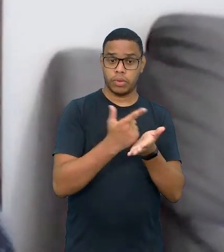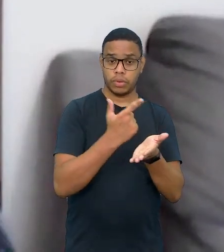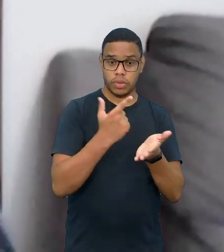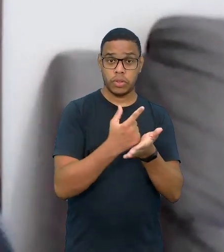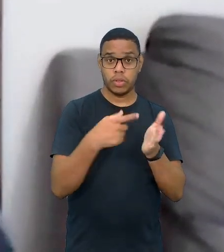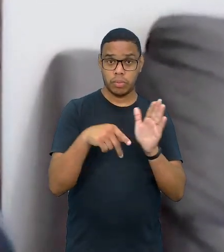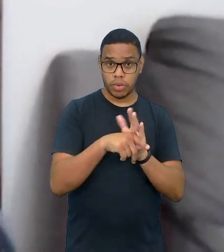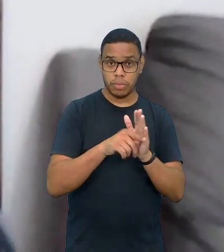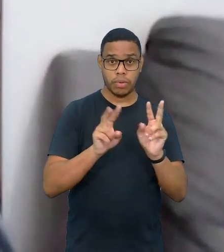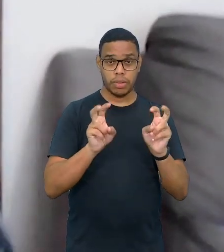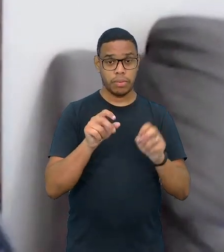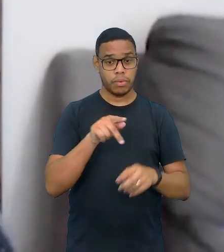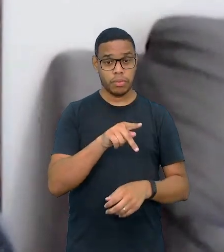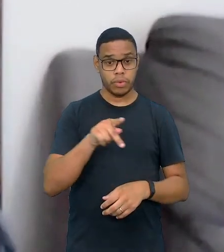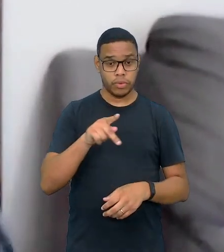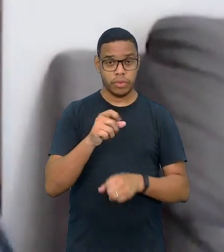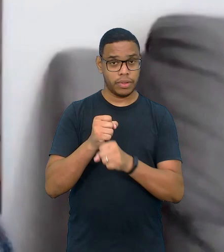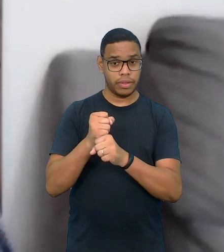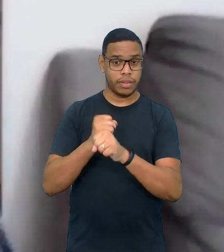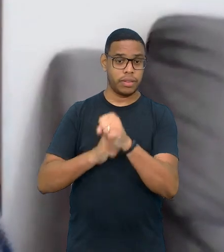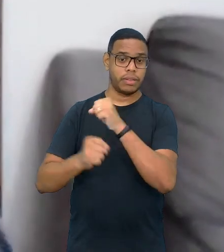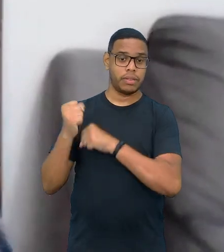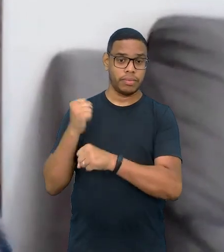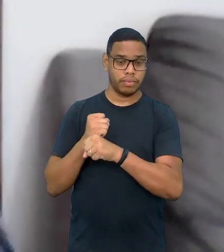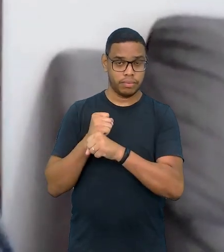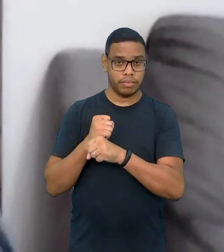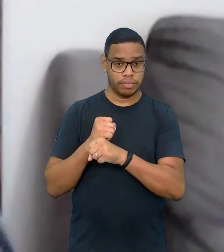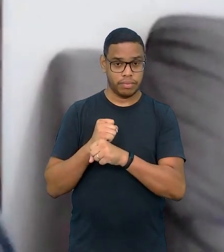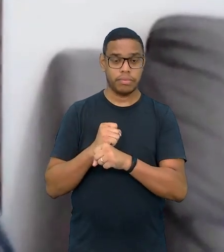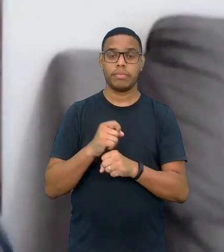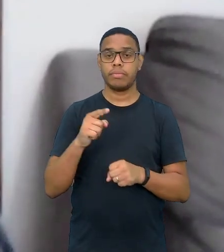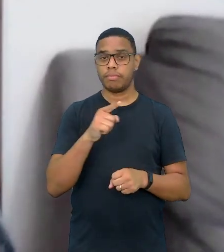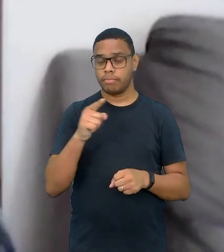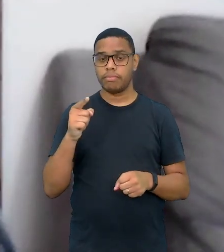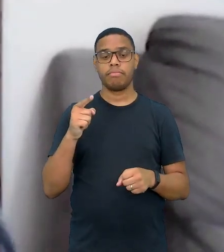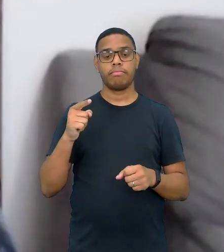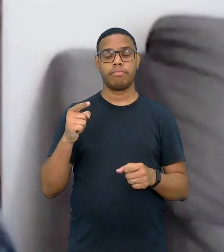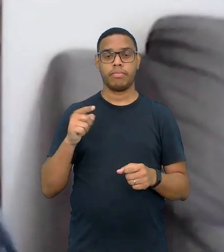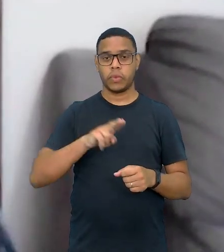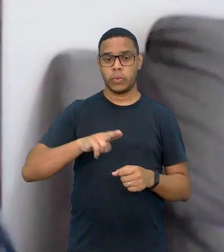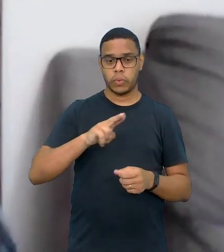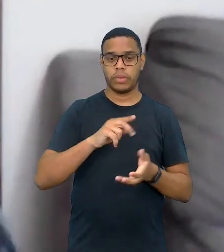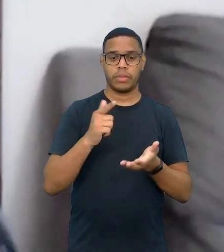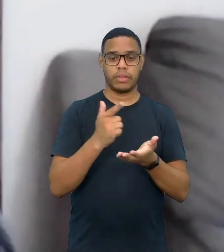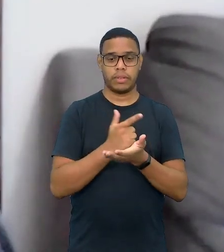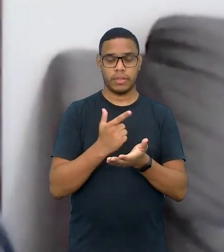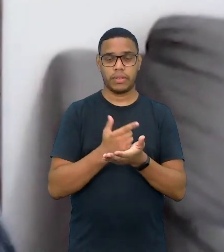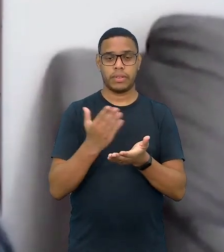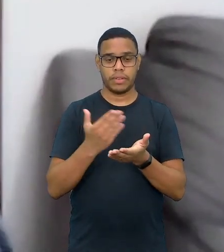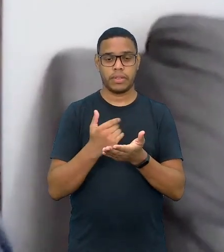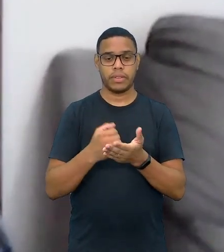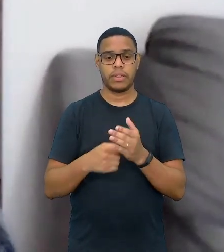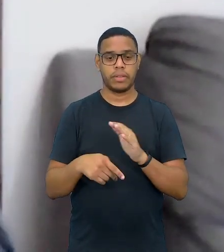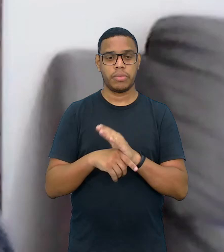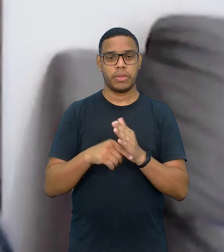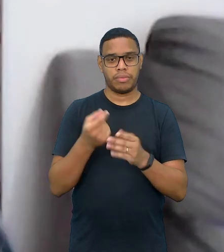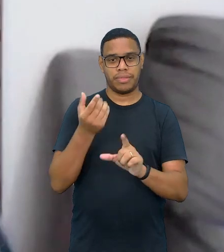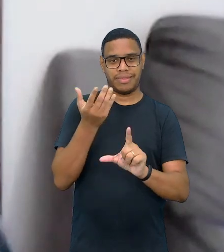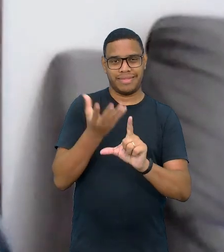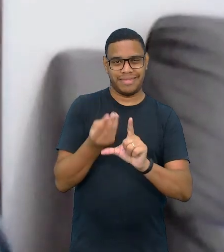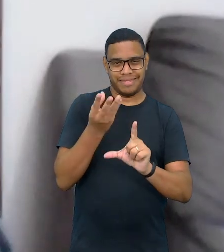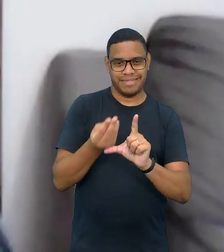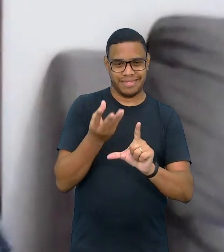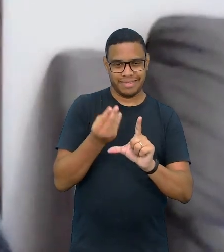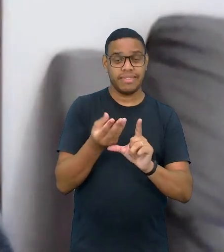do professor, ou do ano passado, ou que vocês tenham pego via digital, né, que a gente tem